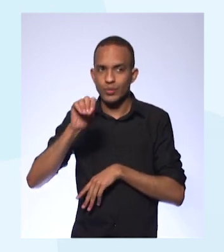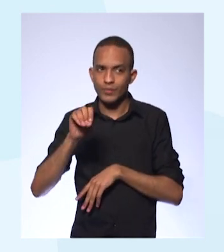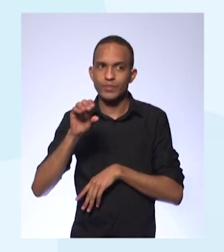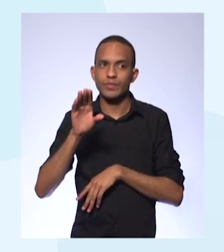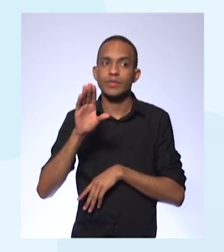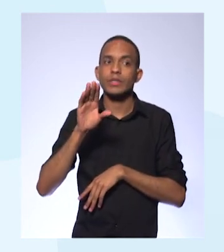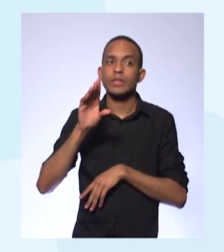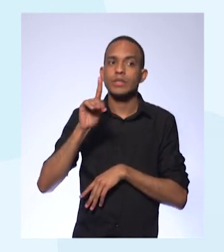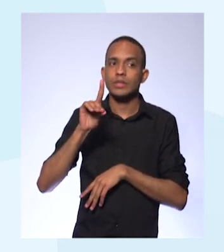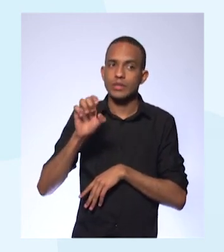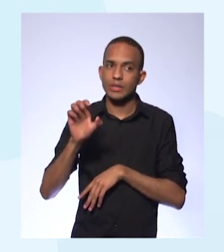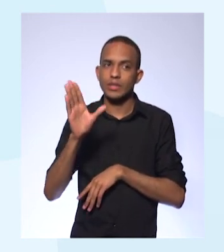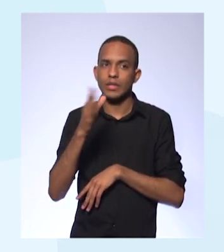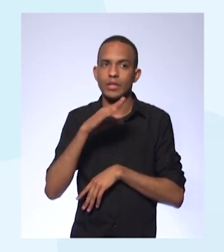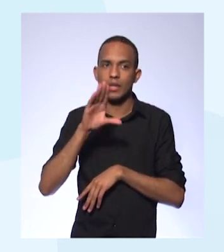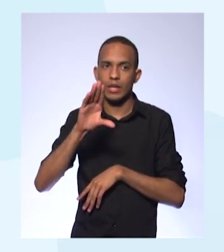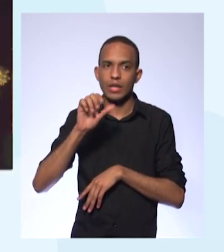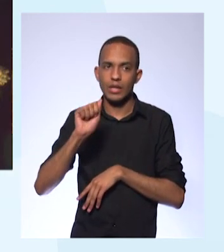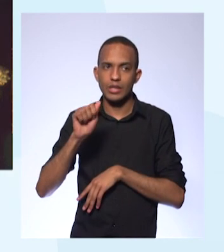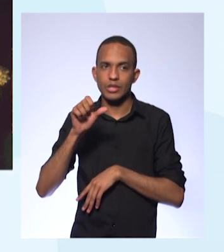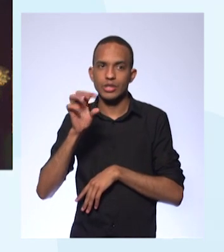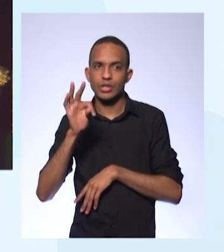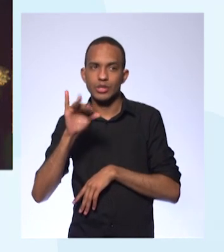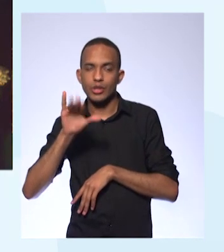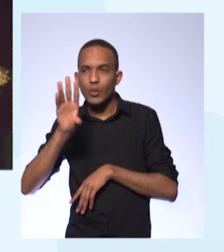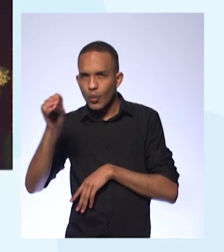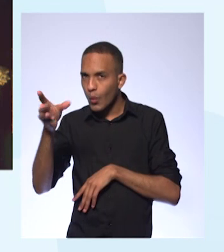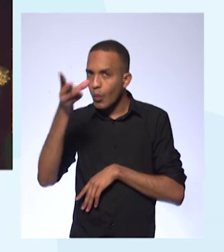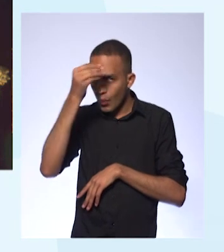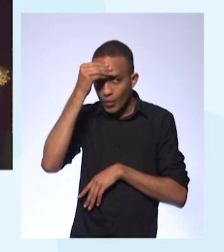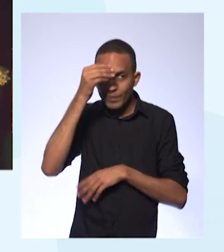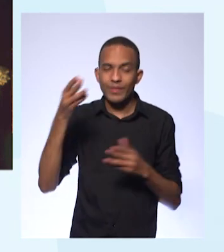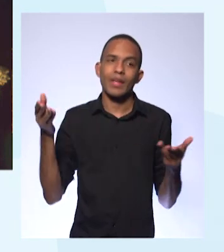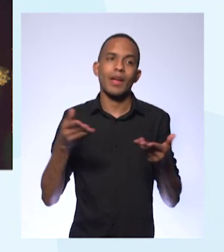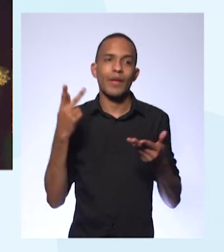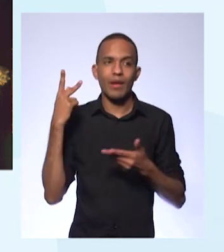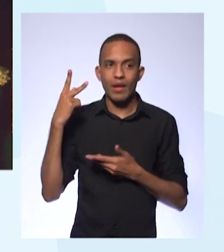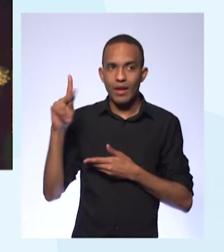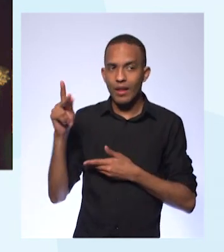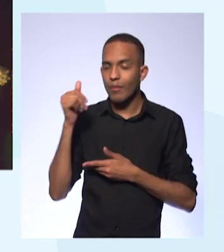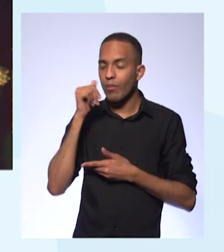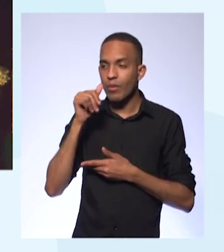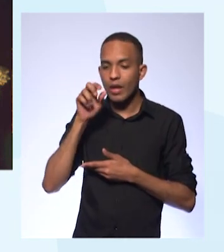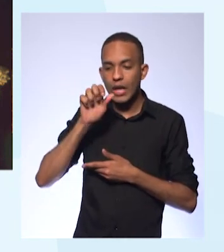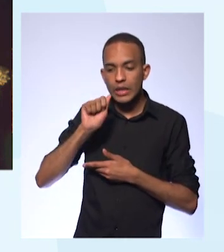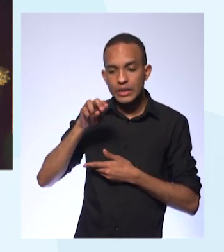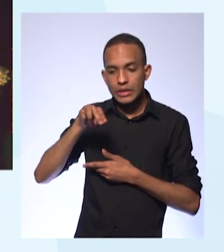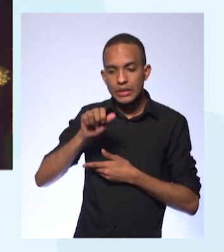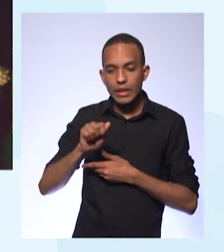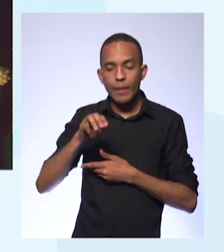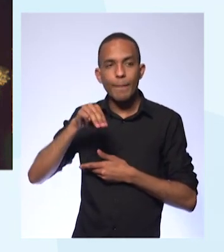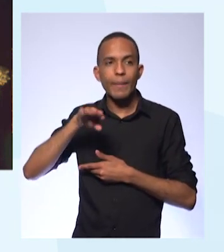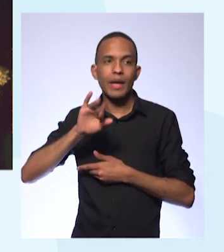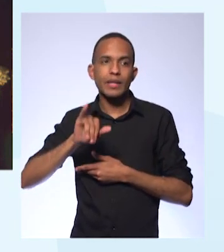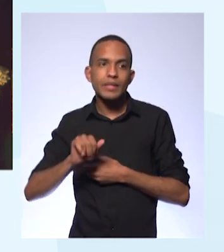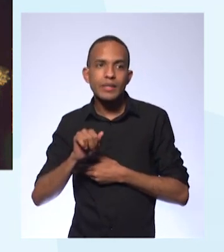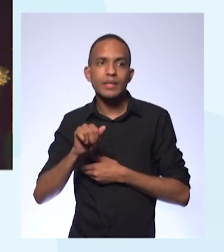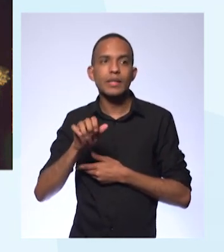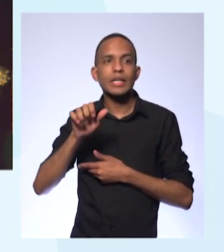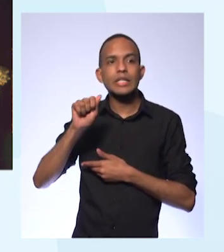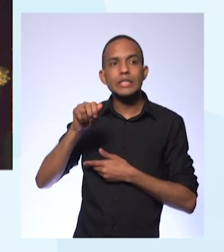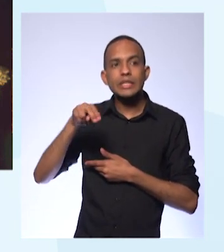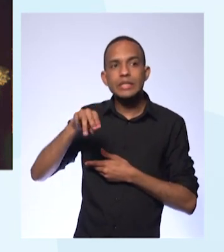aí o rostinho do Bento Gonçalves. Vou mostrar mais uma protagonista, que é Ana Maria Anita de